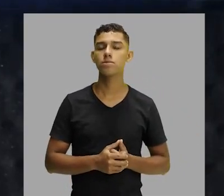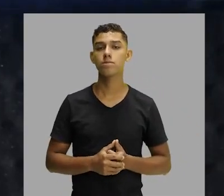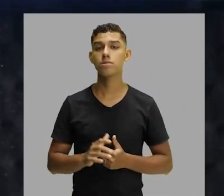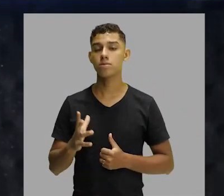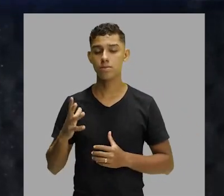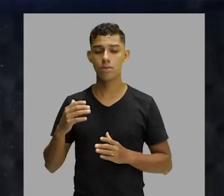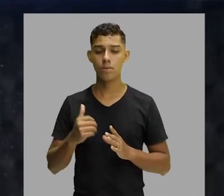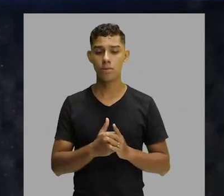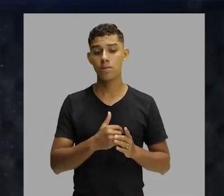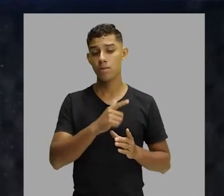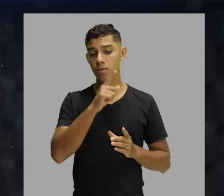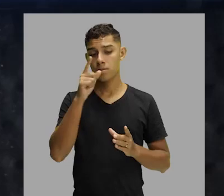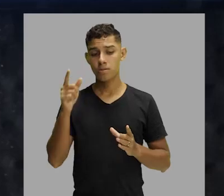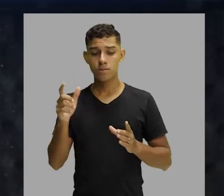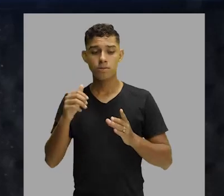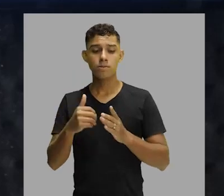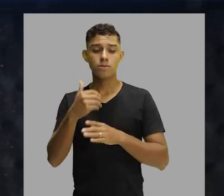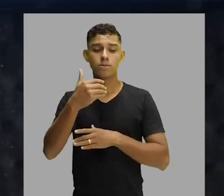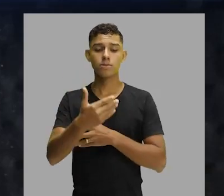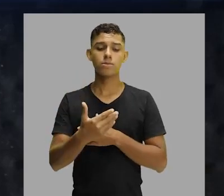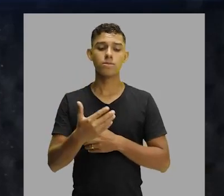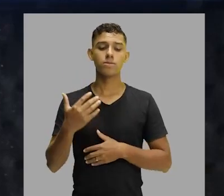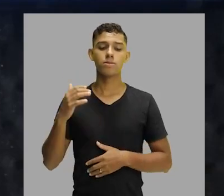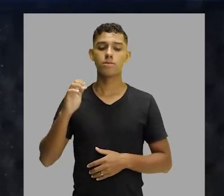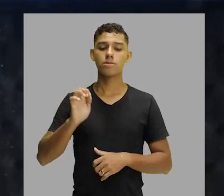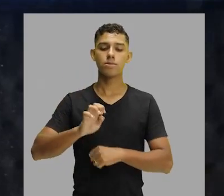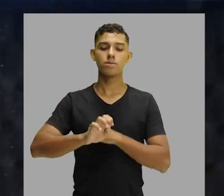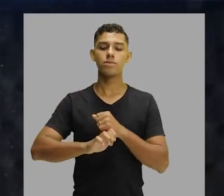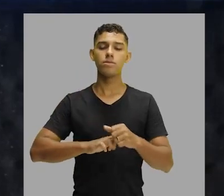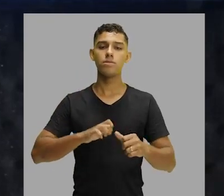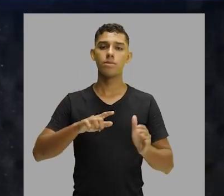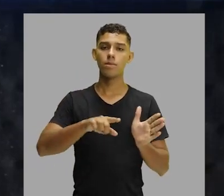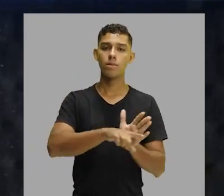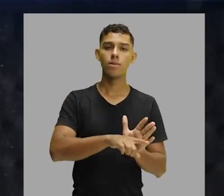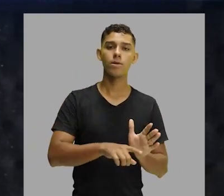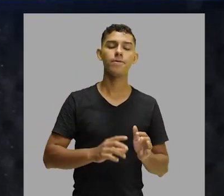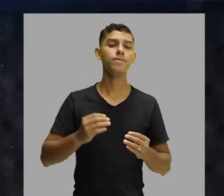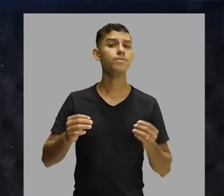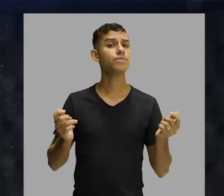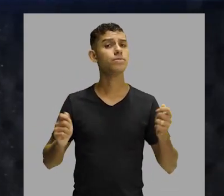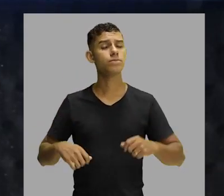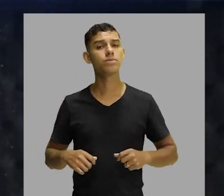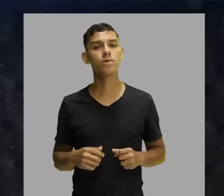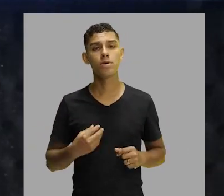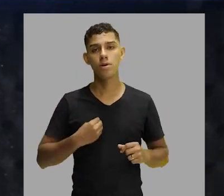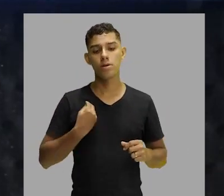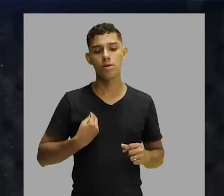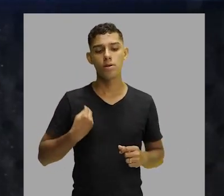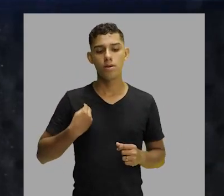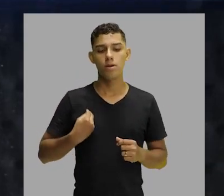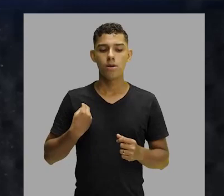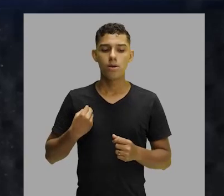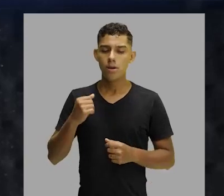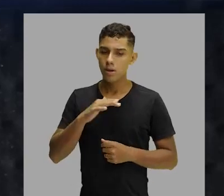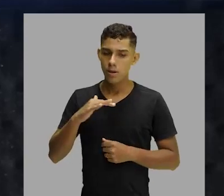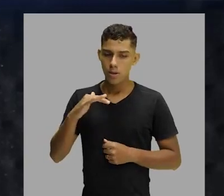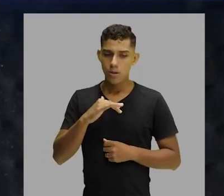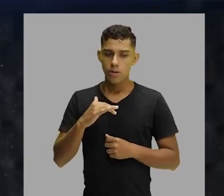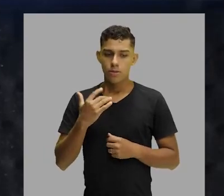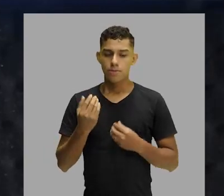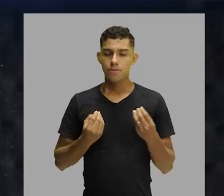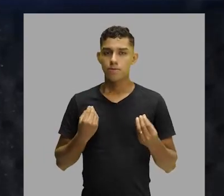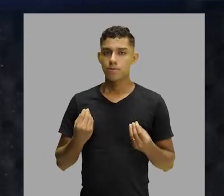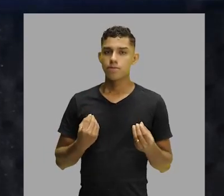passar ali é o elétron. O que é que pode causar uma resistência a esse elétron, tá certo? Pode ser justamente as